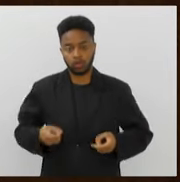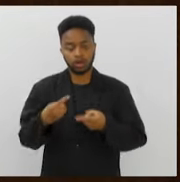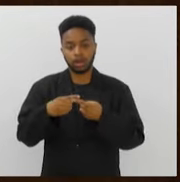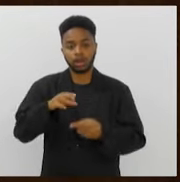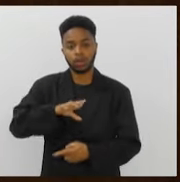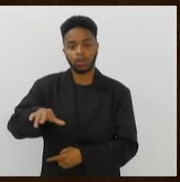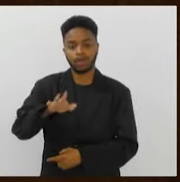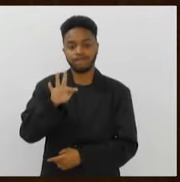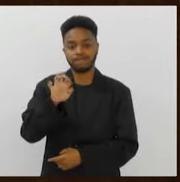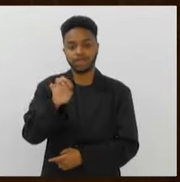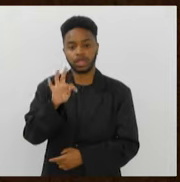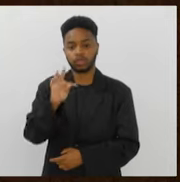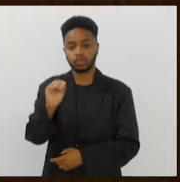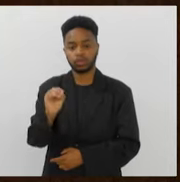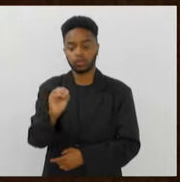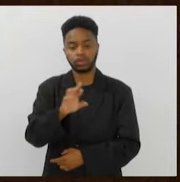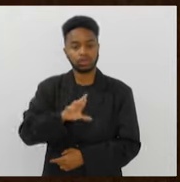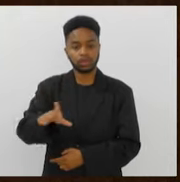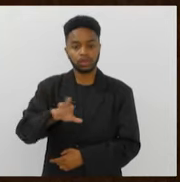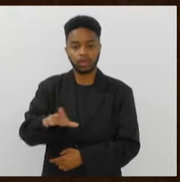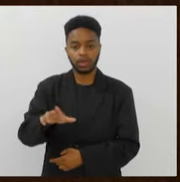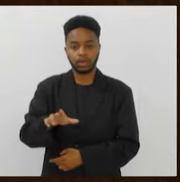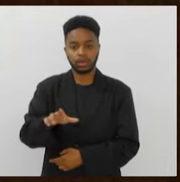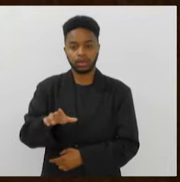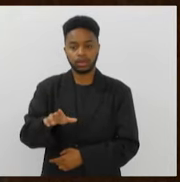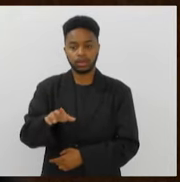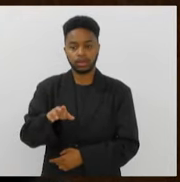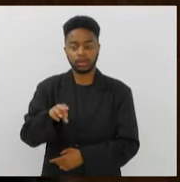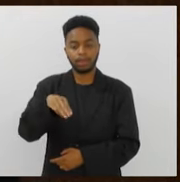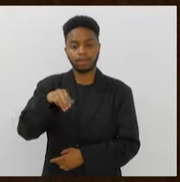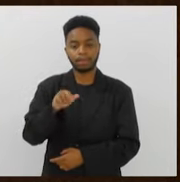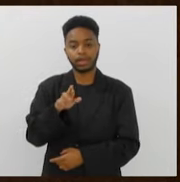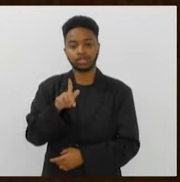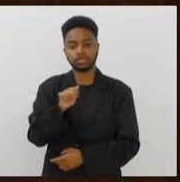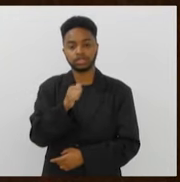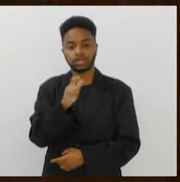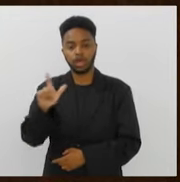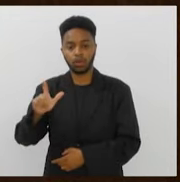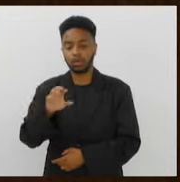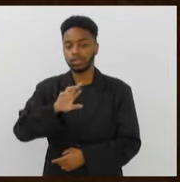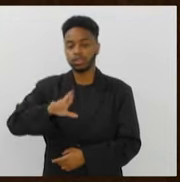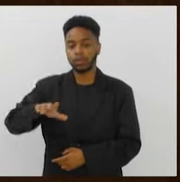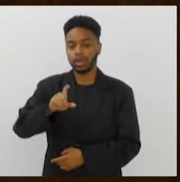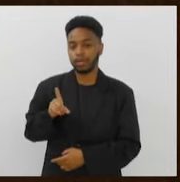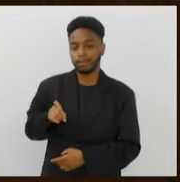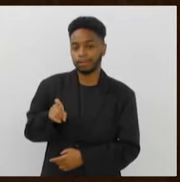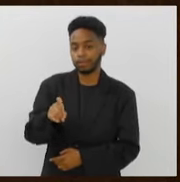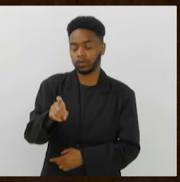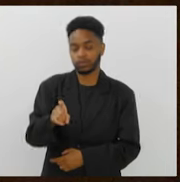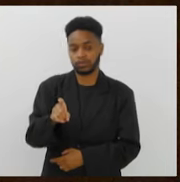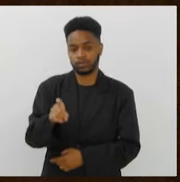fetos, não são marginais, não são micróbios.